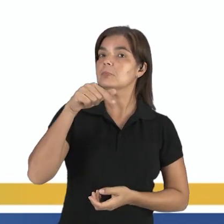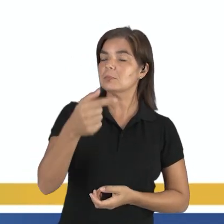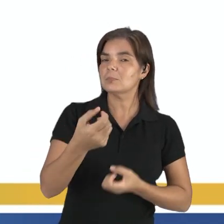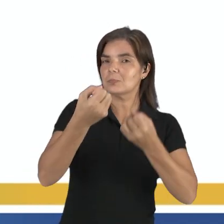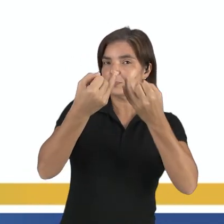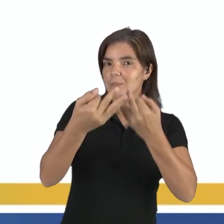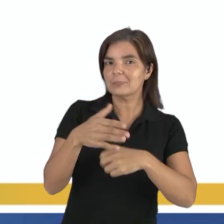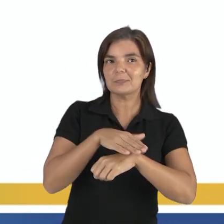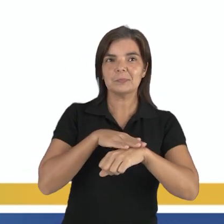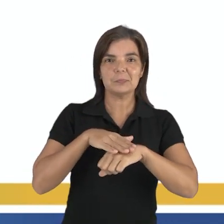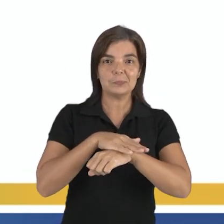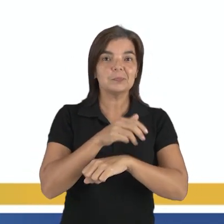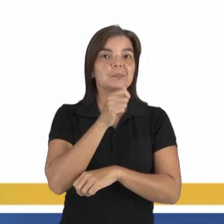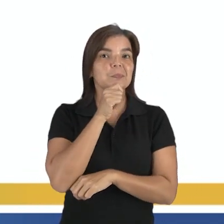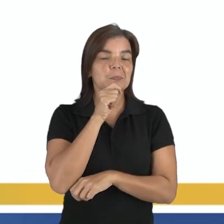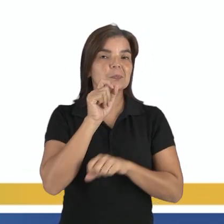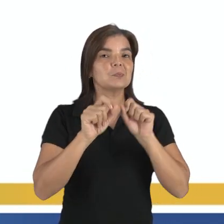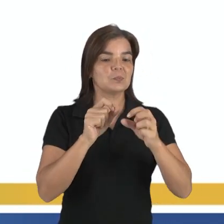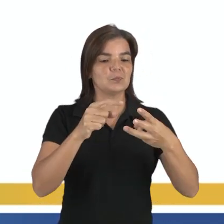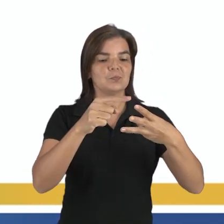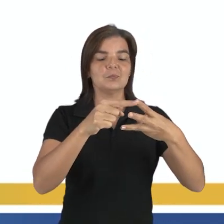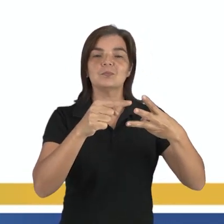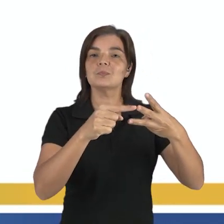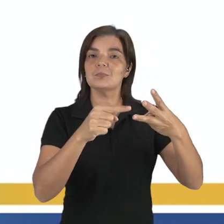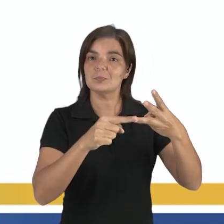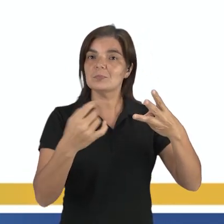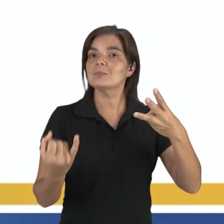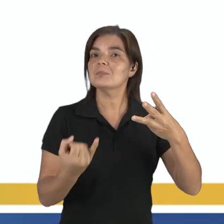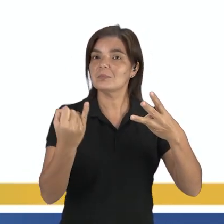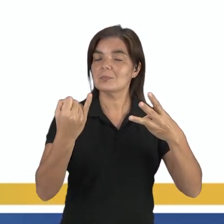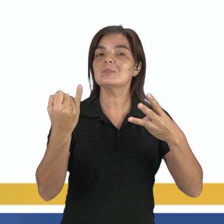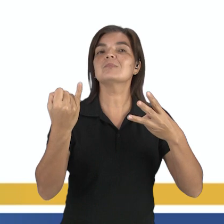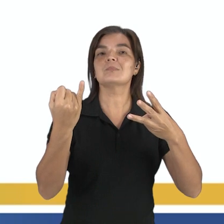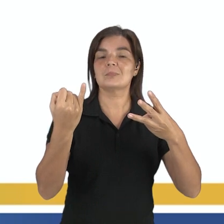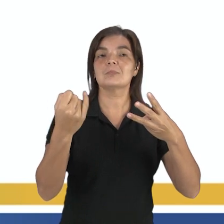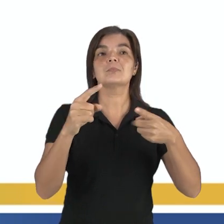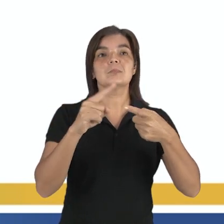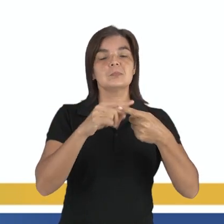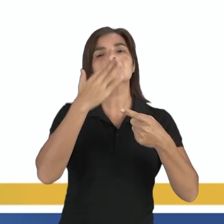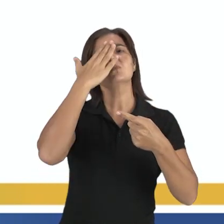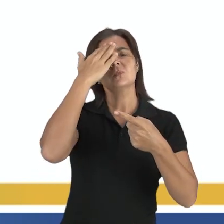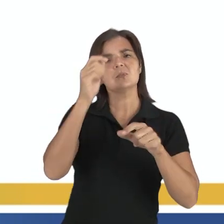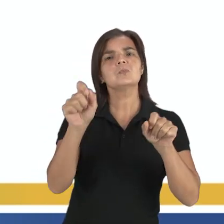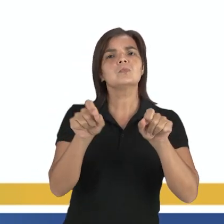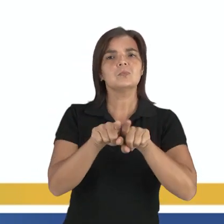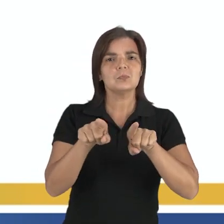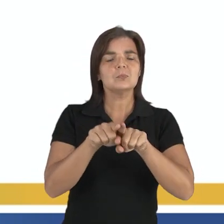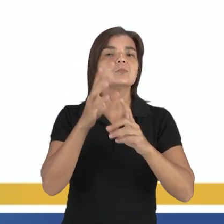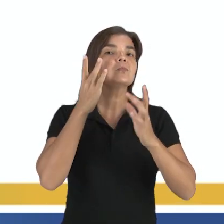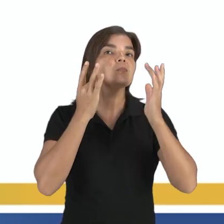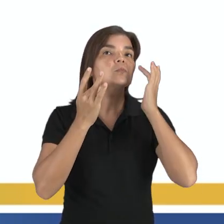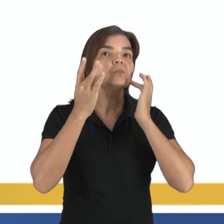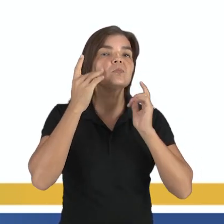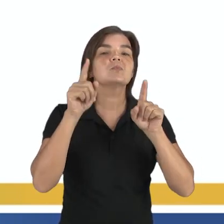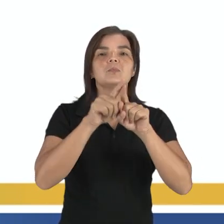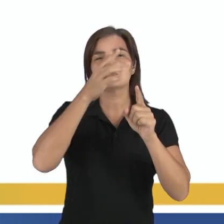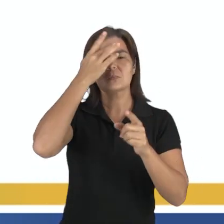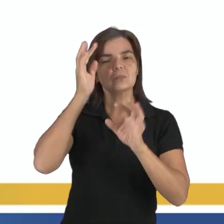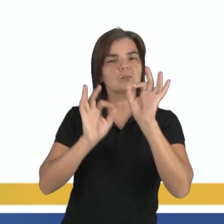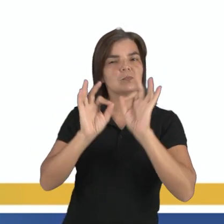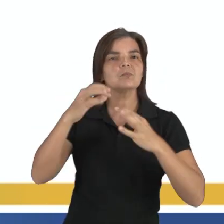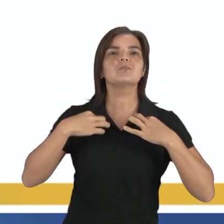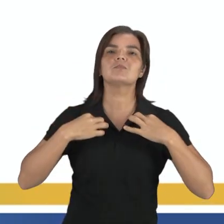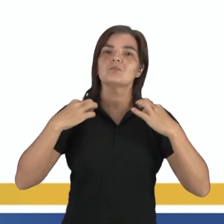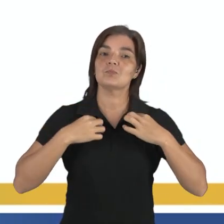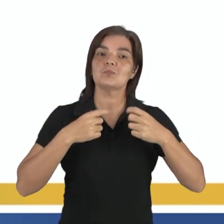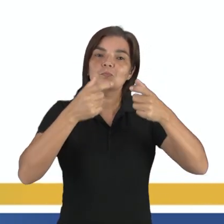depois eu quero conversar com vocês ainda sobre três elementos básicos do teatro. A gente sabe que numa peça teatral tem figurino,